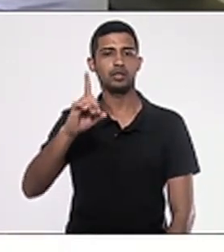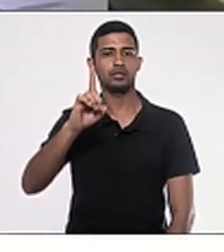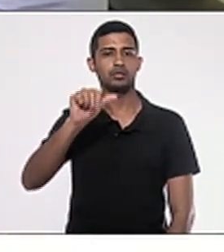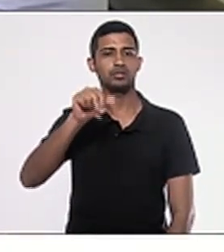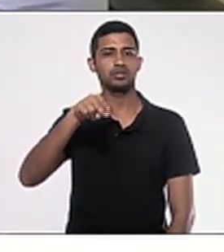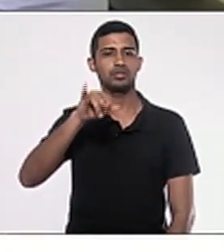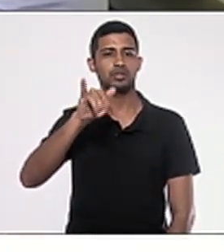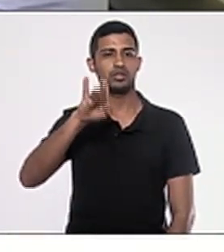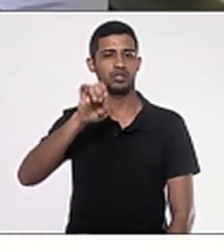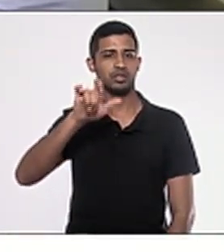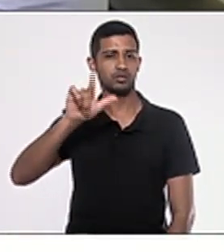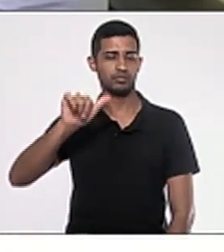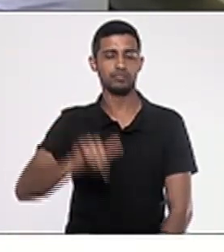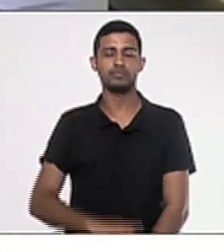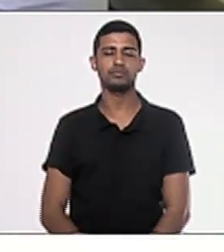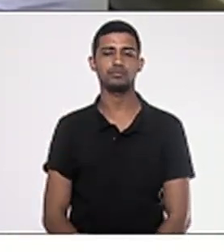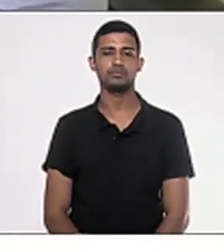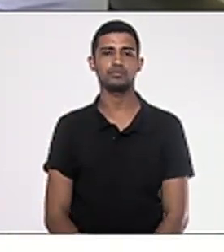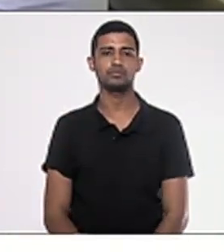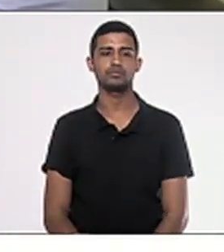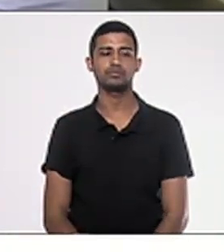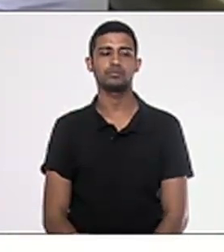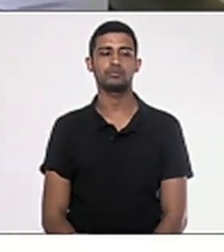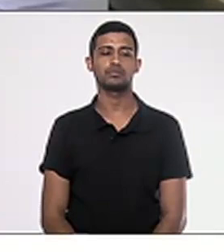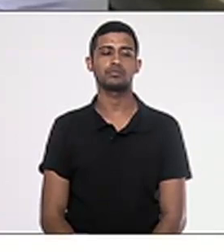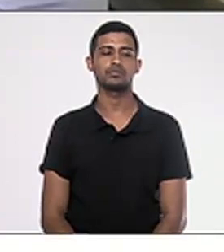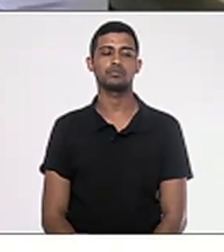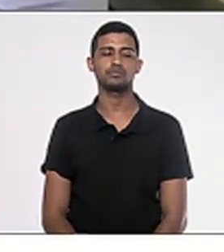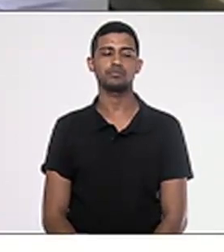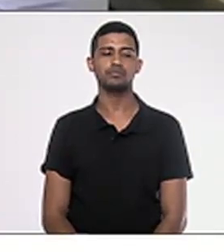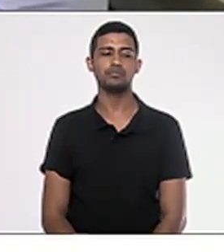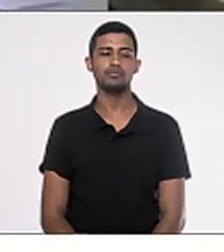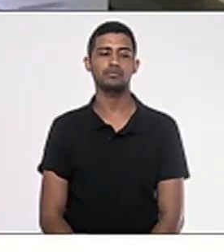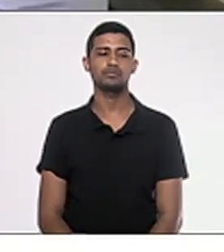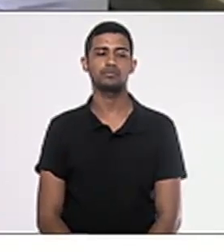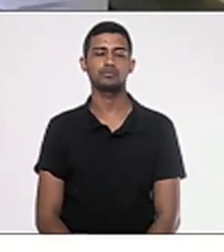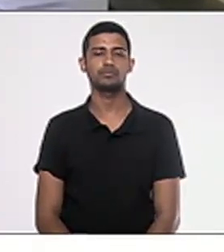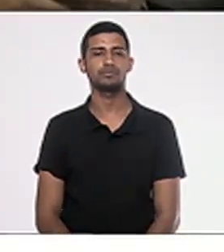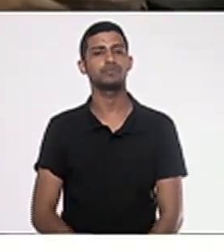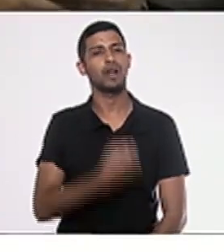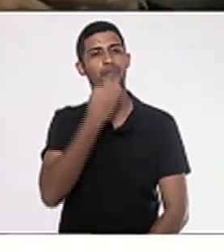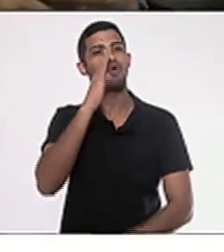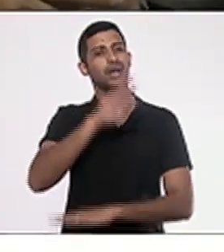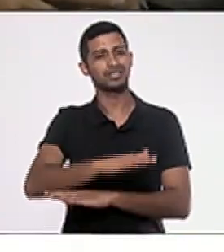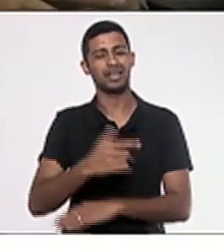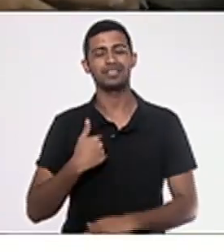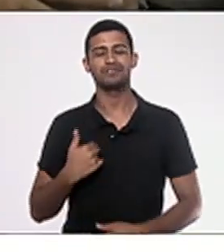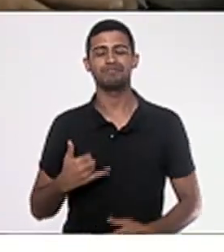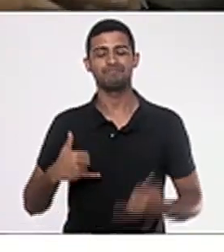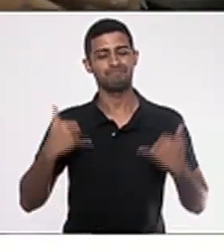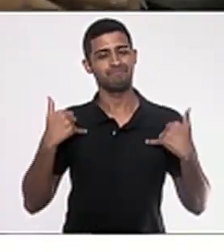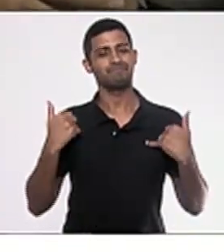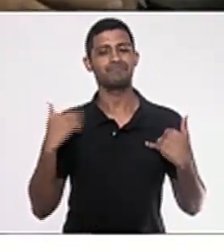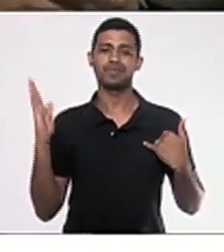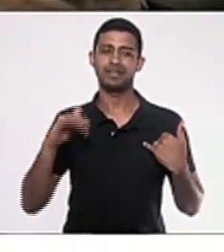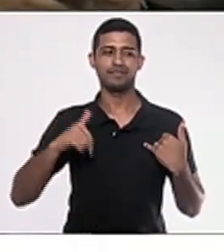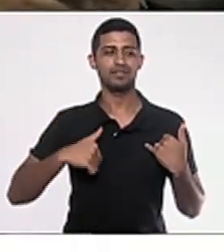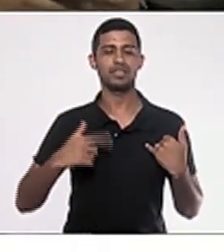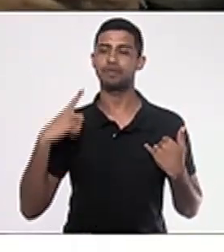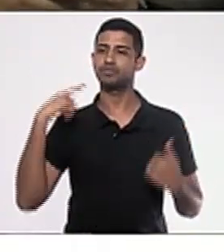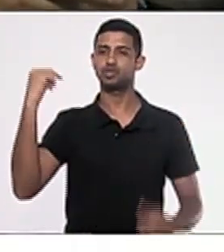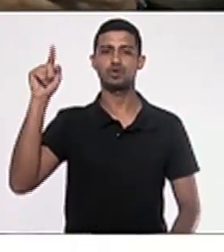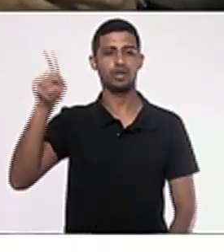Daniela, aliás, muito simpática e solícita. Obrigada. Senhores, boa tarde. É uma honra estar aqui. Eu fui designado pelo